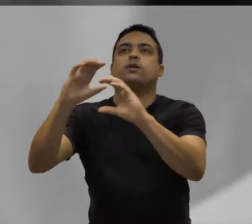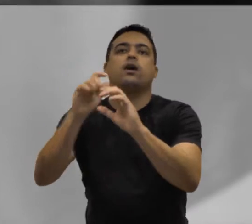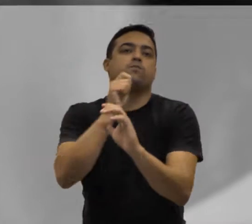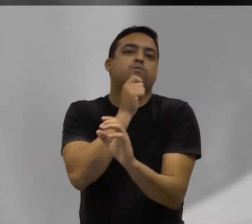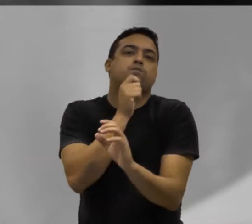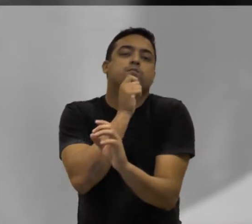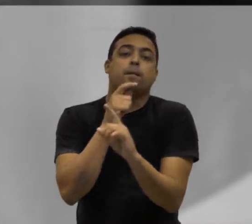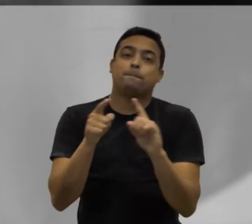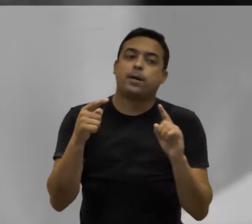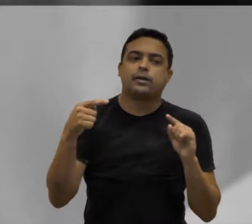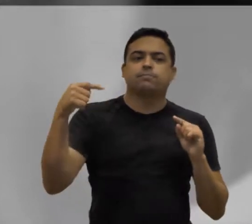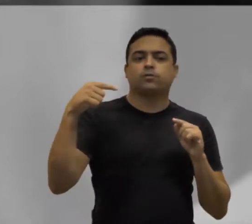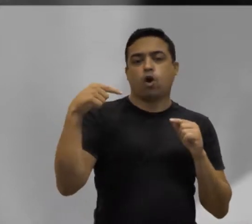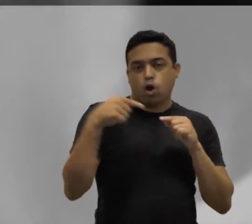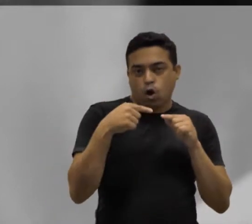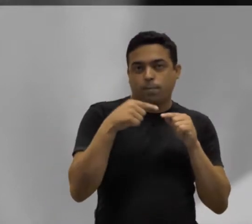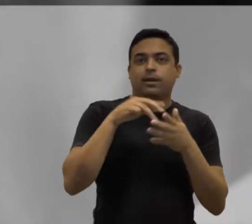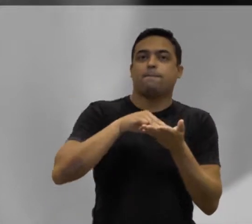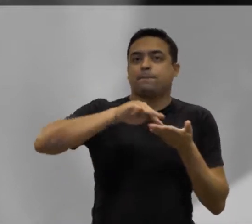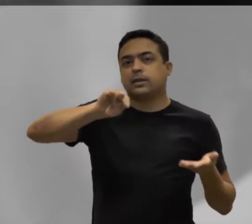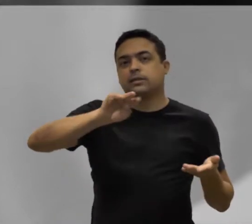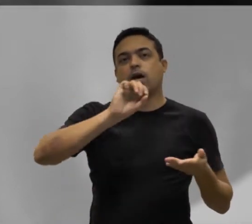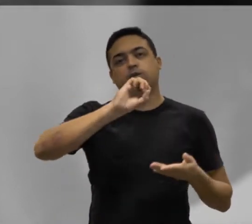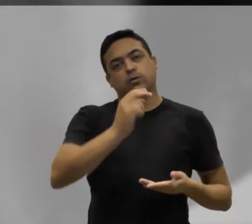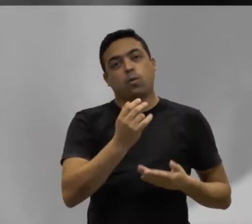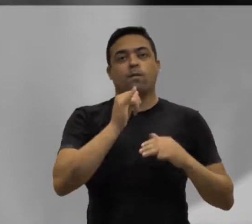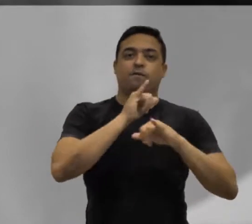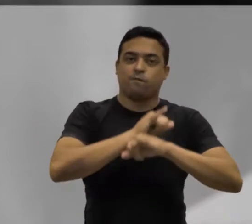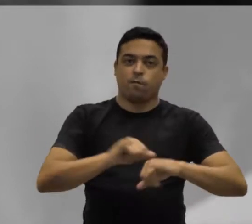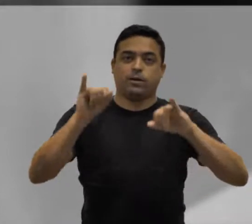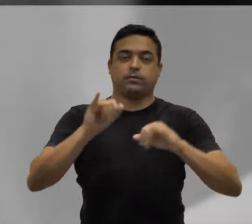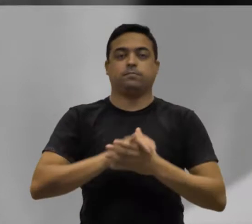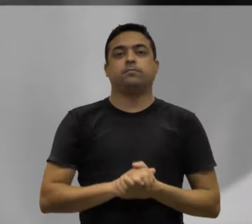comunicar-se, embora já indique uma mensagem ou informação.